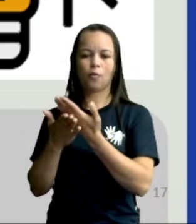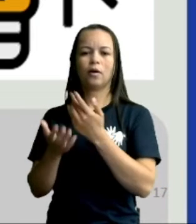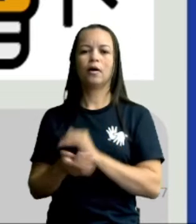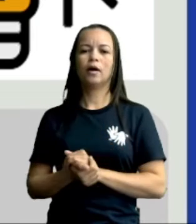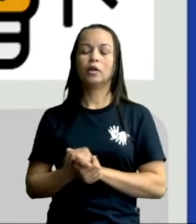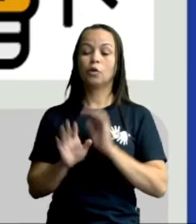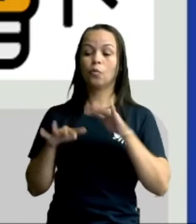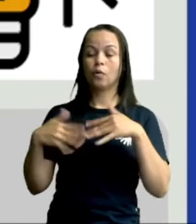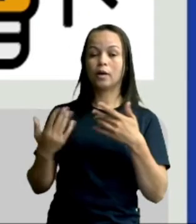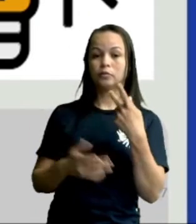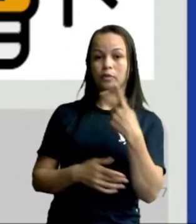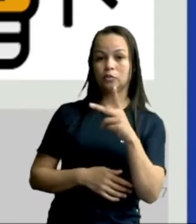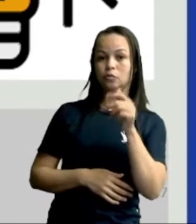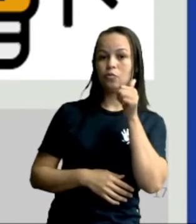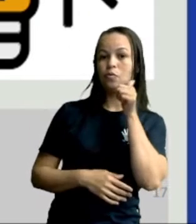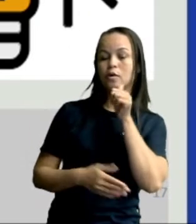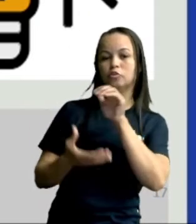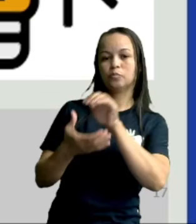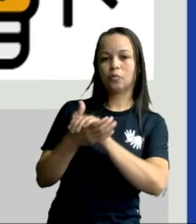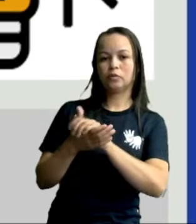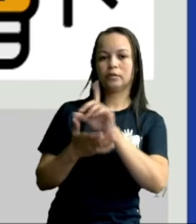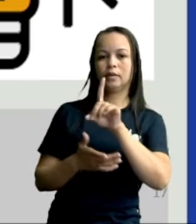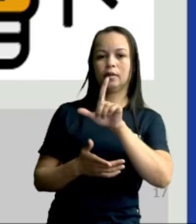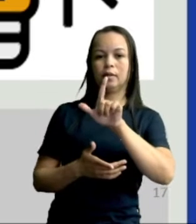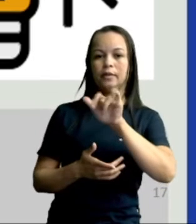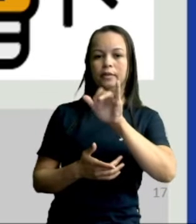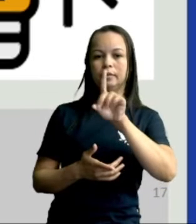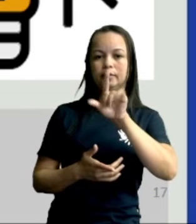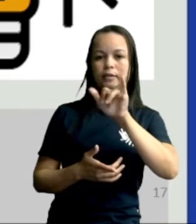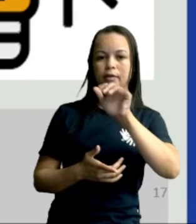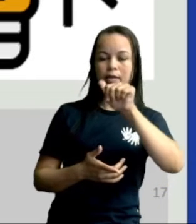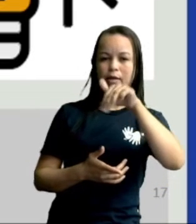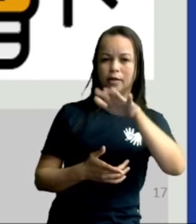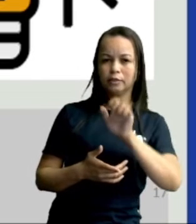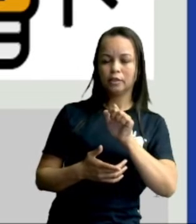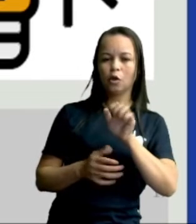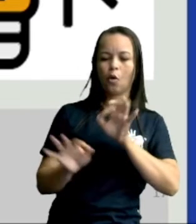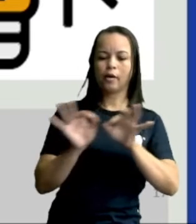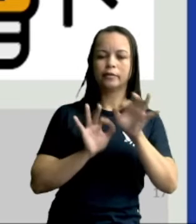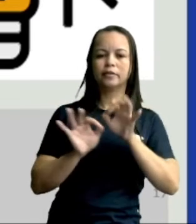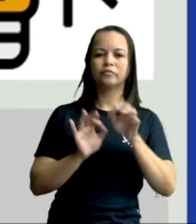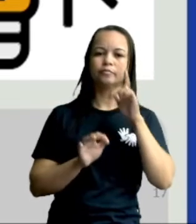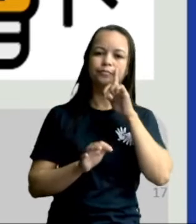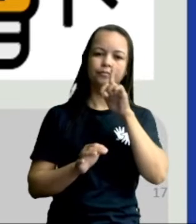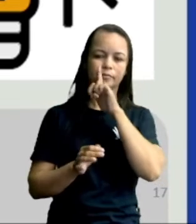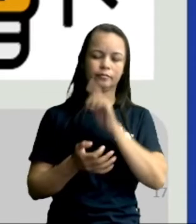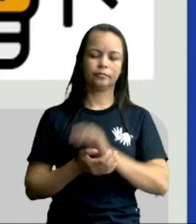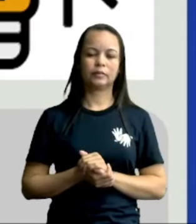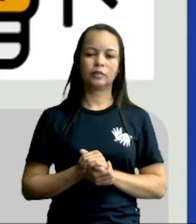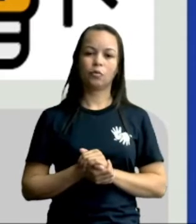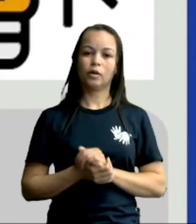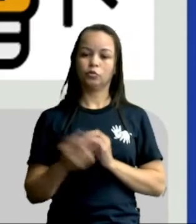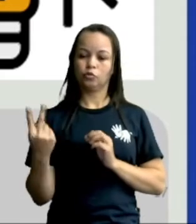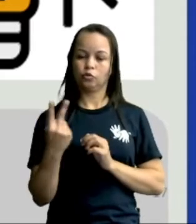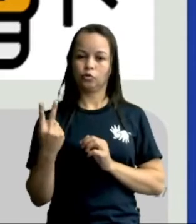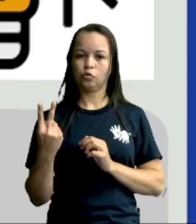Lidiane, sua esposa, preparava o lanche. Quando chegaram em casa, André e seu